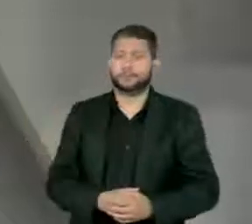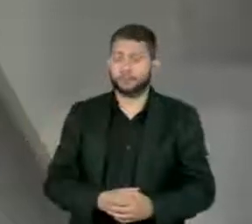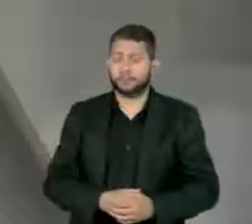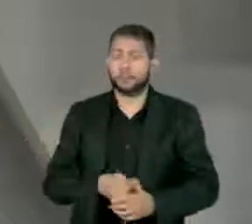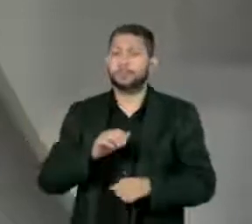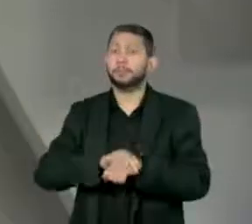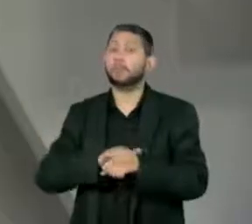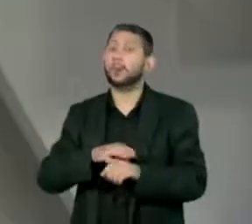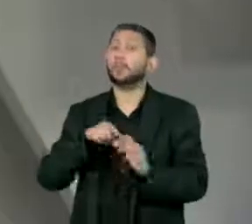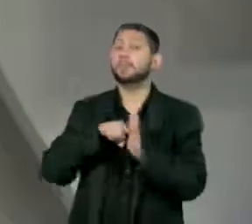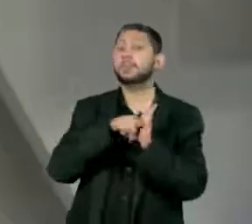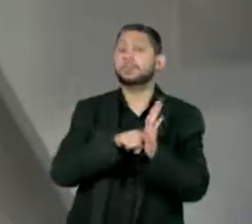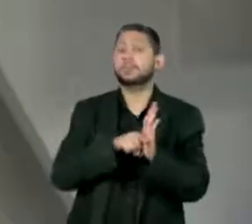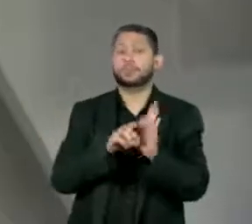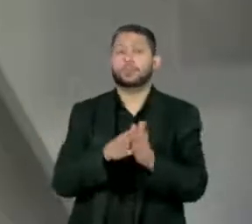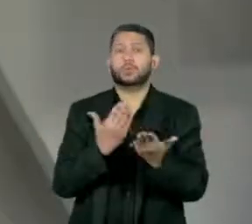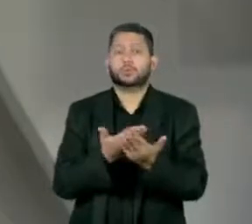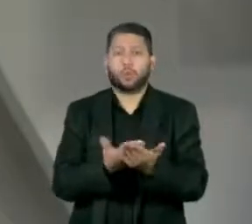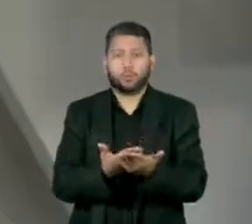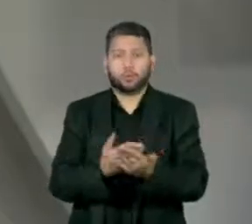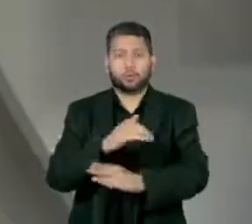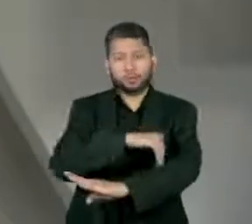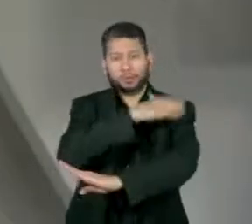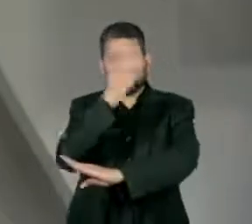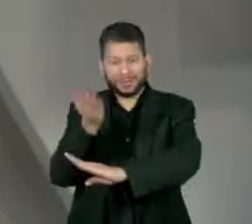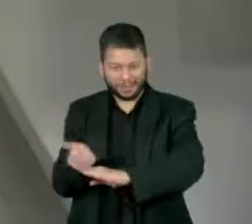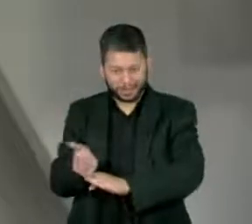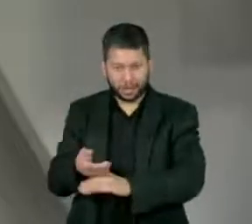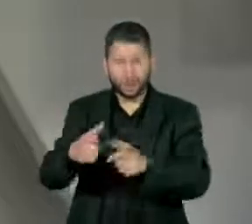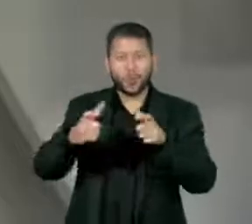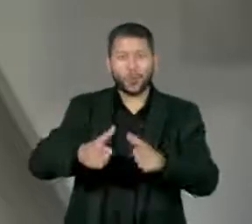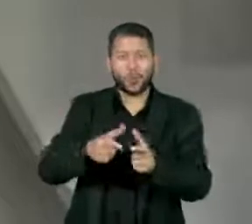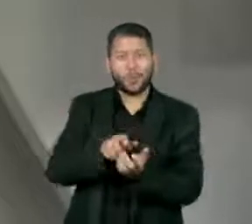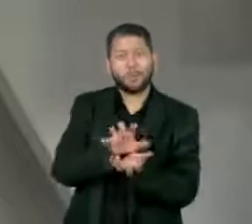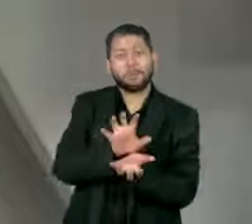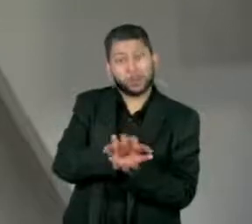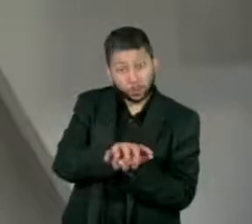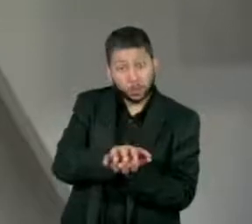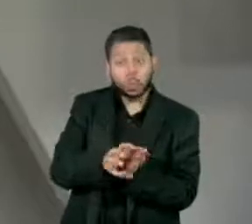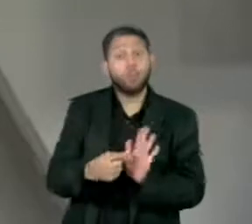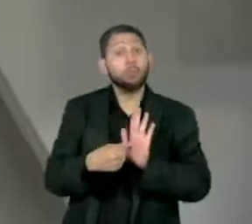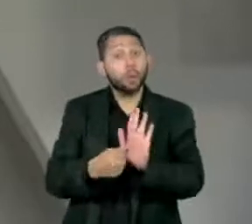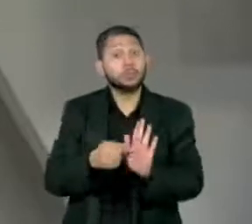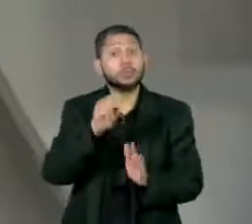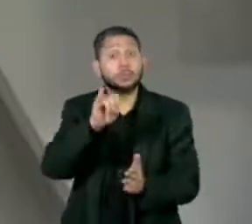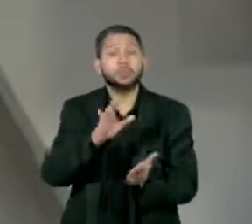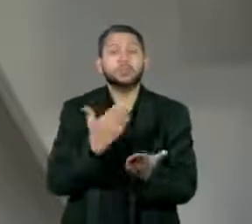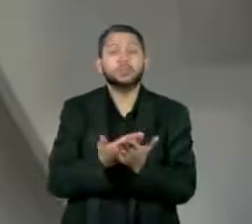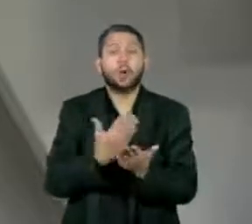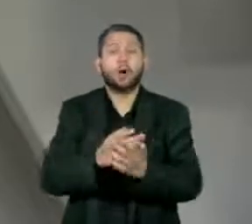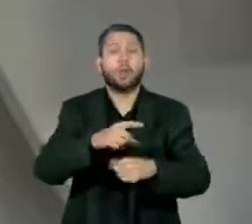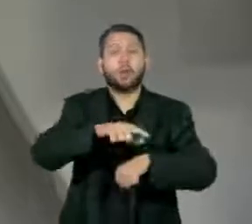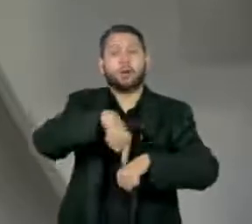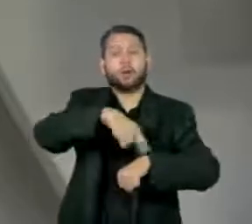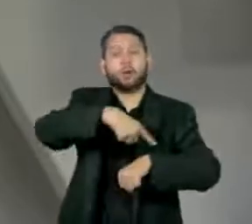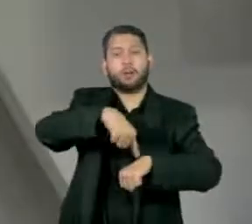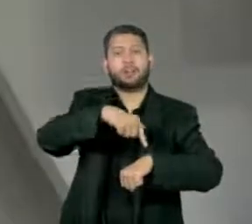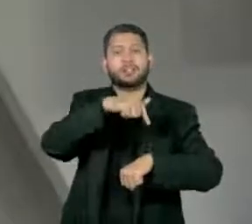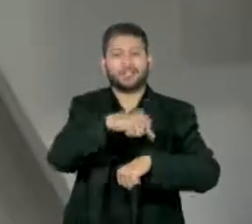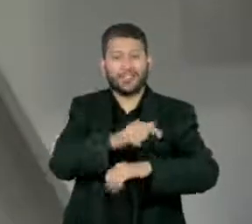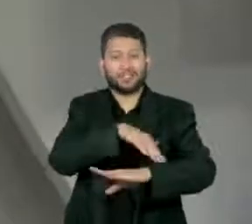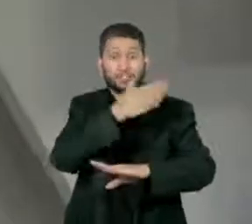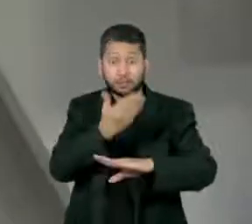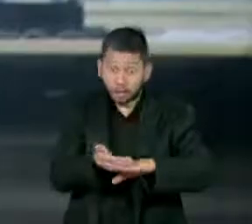Uma pesquisa realizada em escolas de ensino integral de Pernambuco mostra a relação direta entre esse modelo de educação e a diminuição